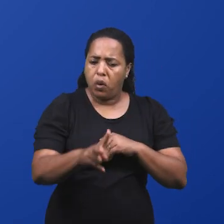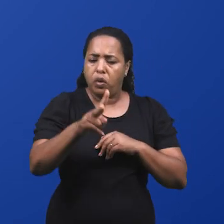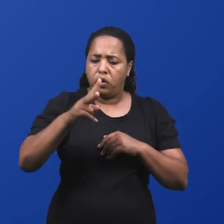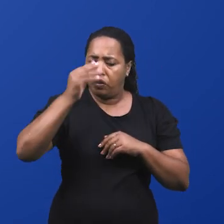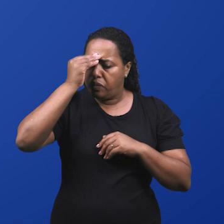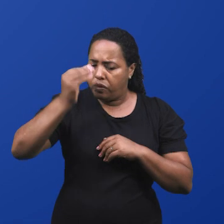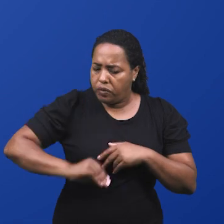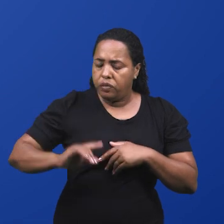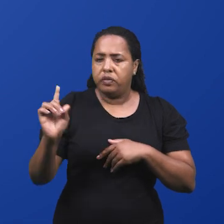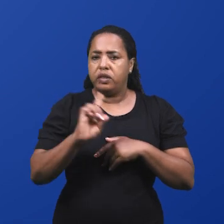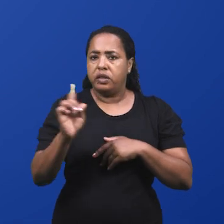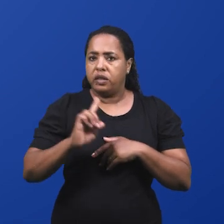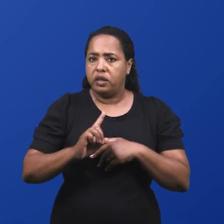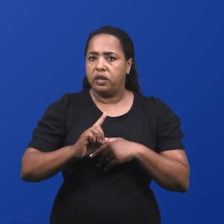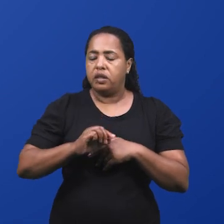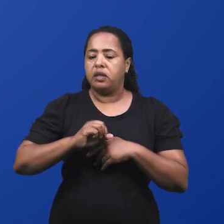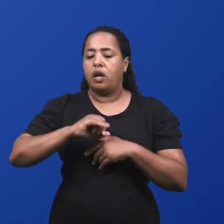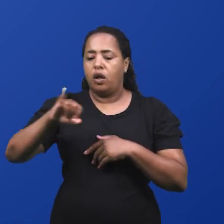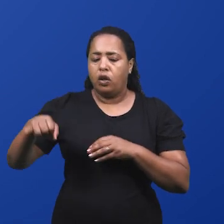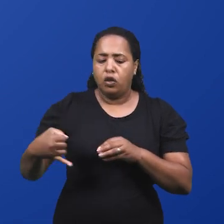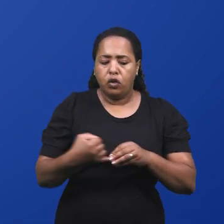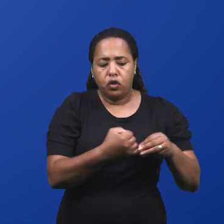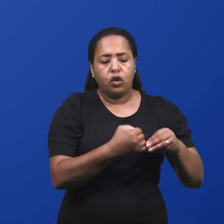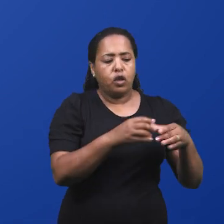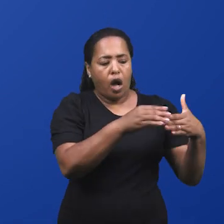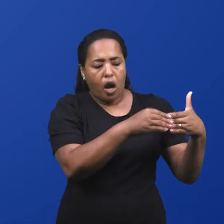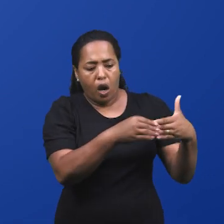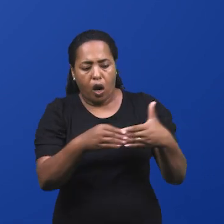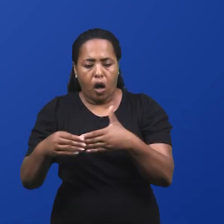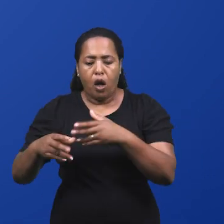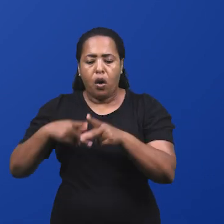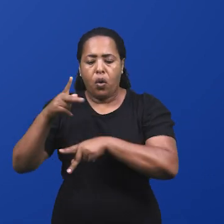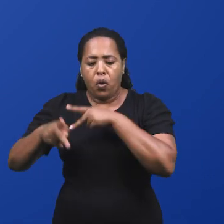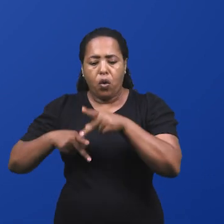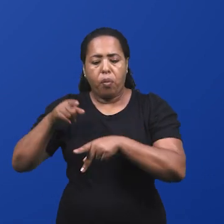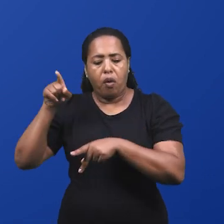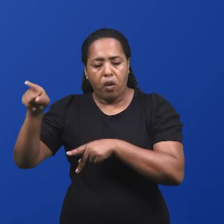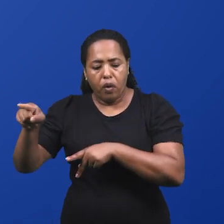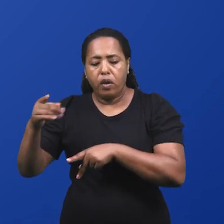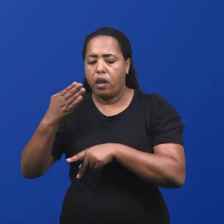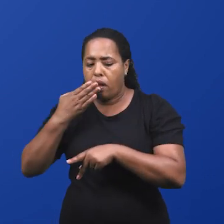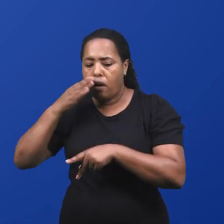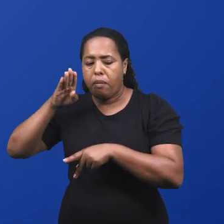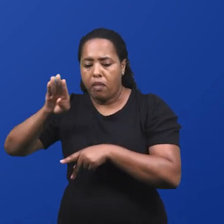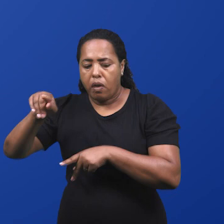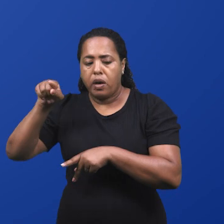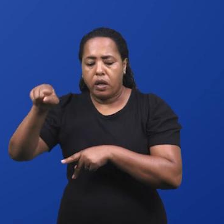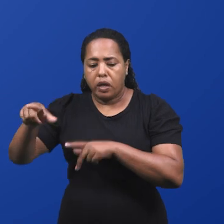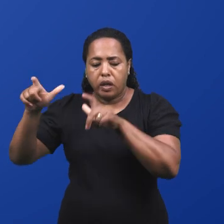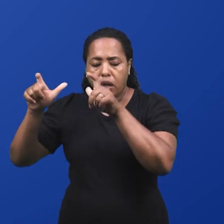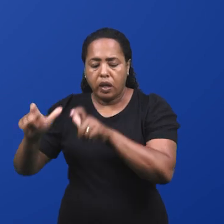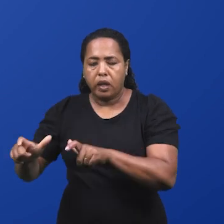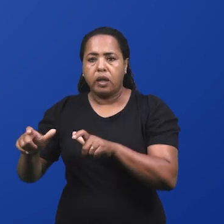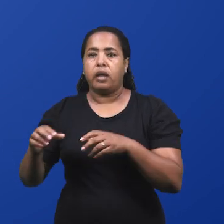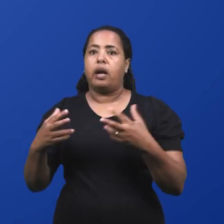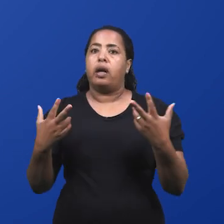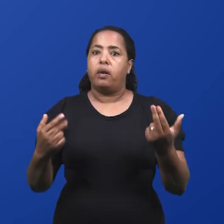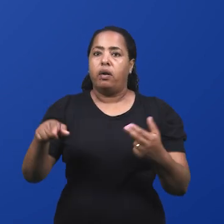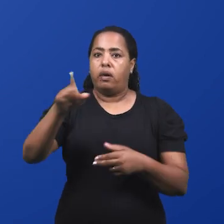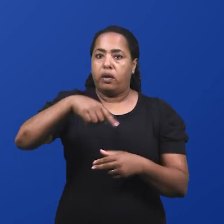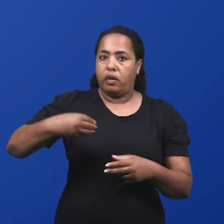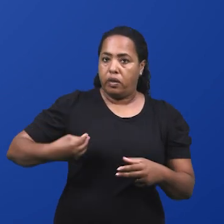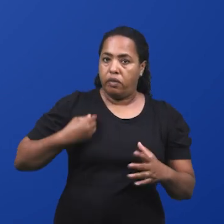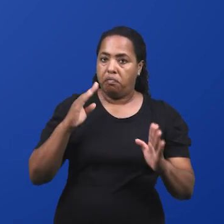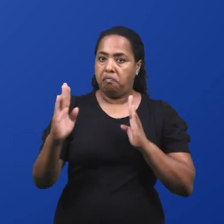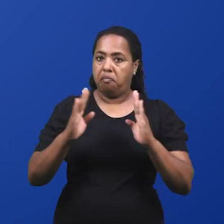desistir. Falou para Josué conduzir aquele povo à terra prometida, para eles não desistir. Assim é a igreja, no momento em qual nós estamos